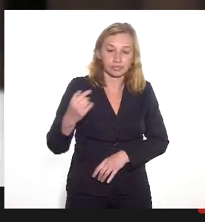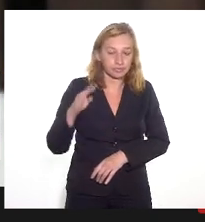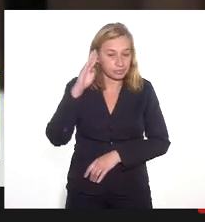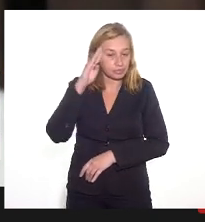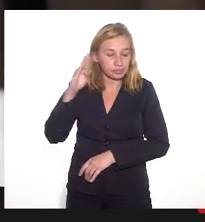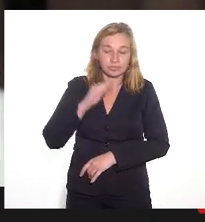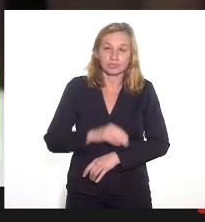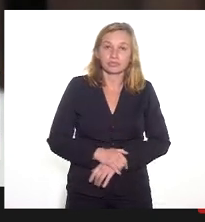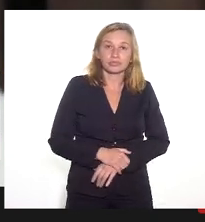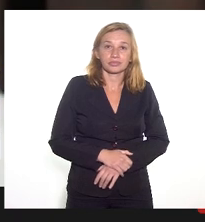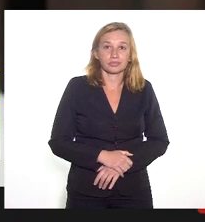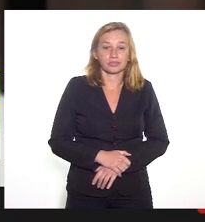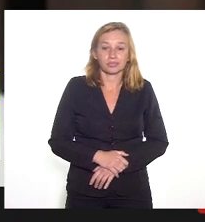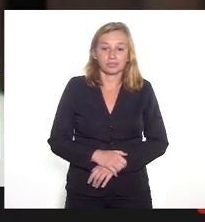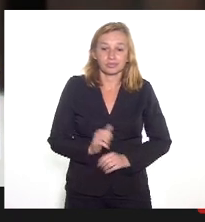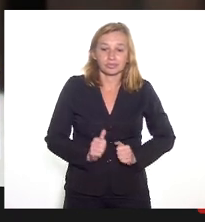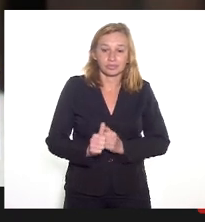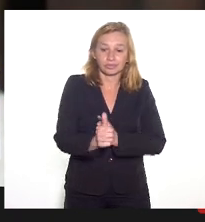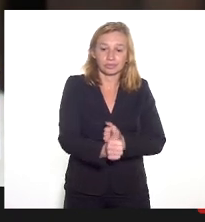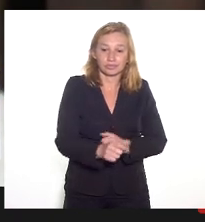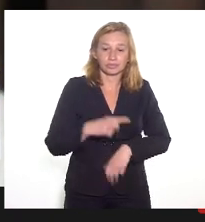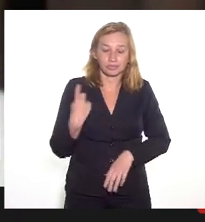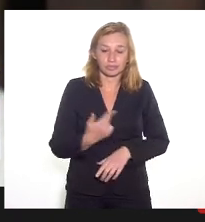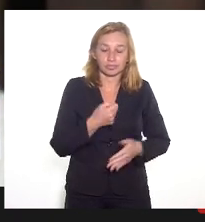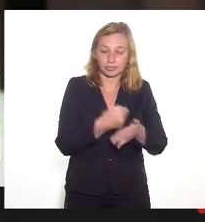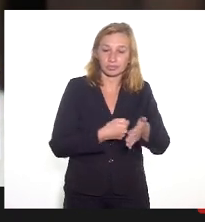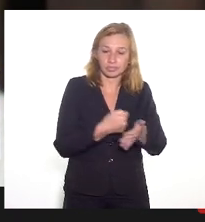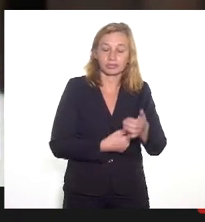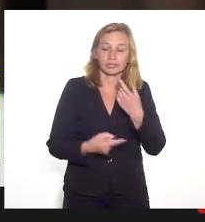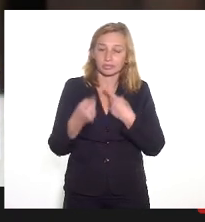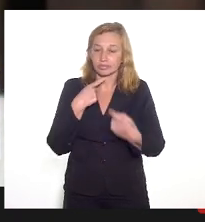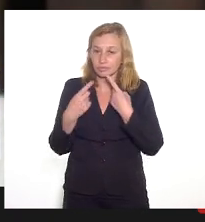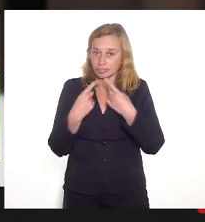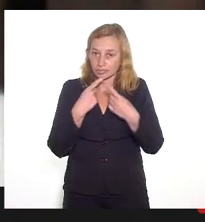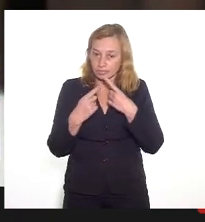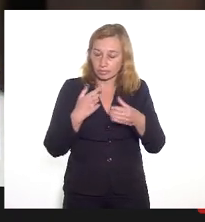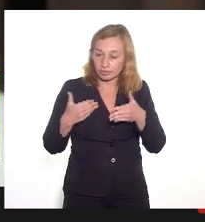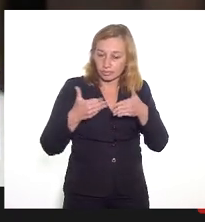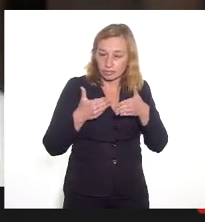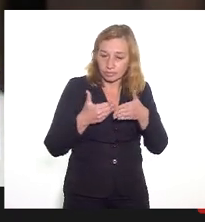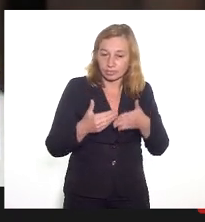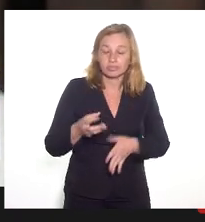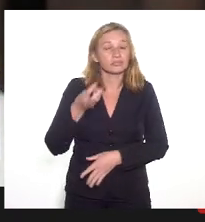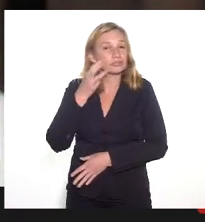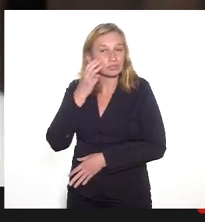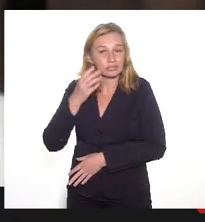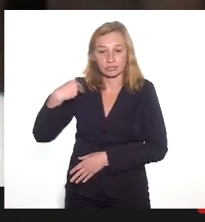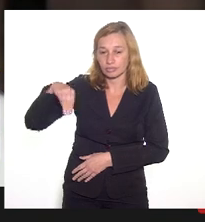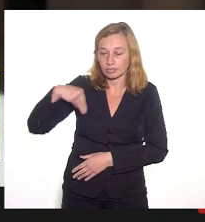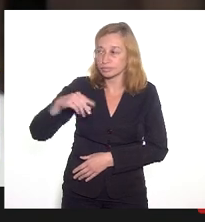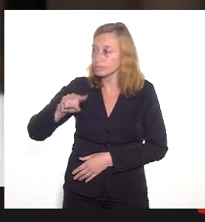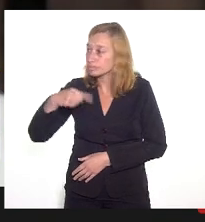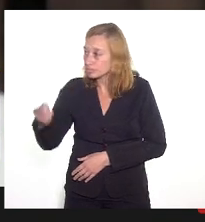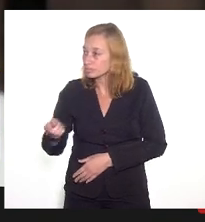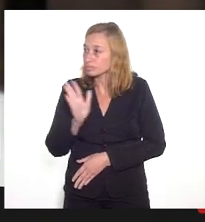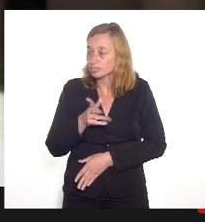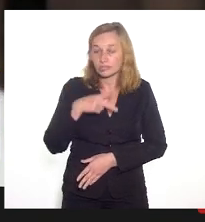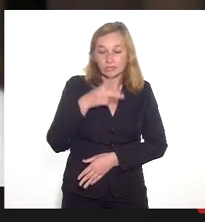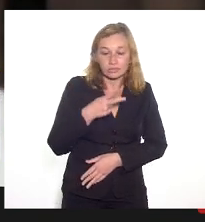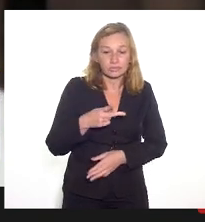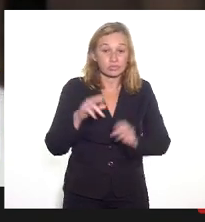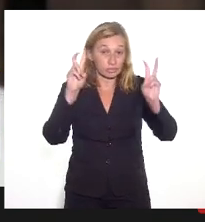fundamental para o encaminhamento das nossas lutas. Muito diálogo, muita aproximação. Waldeck, Mink, vários já citaram aqui uma série